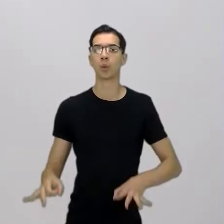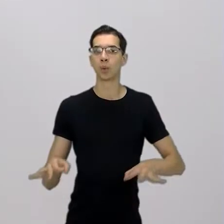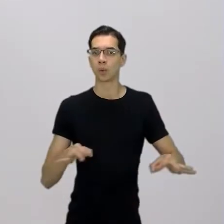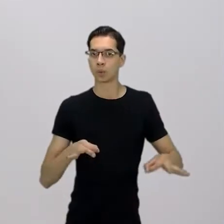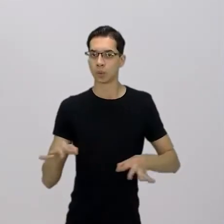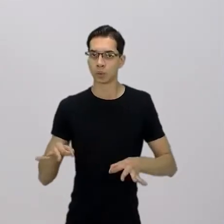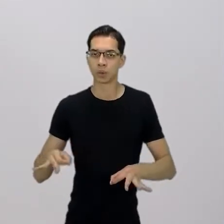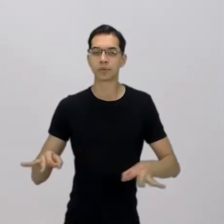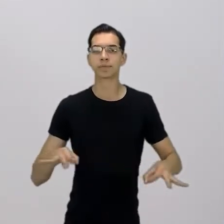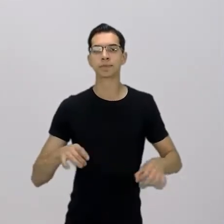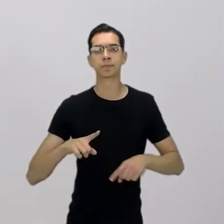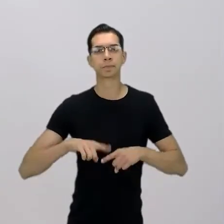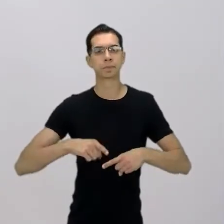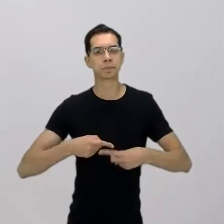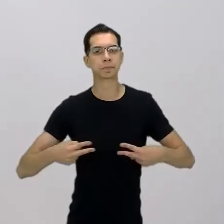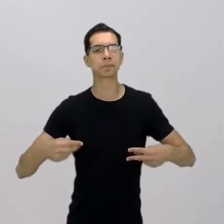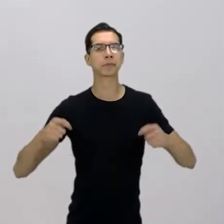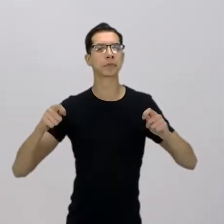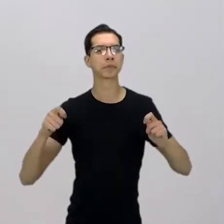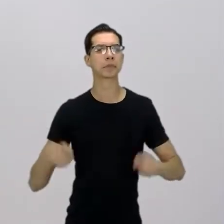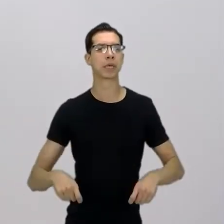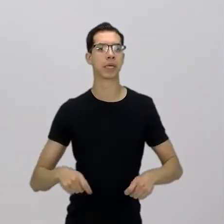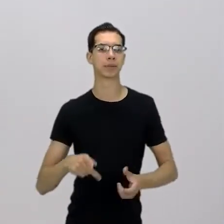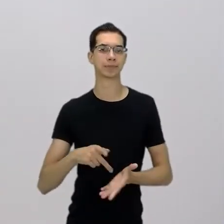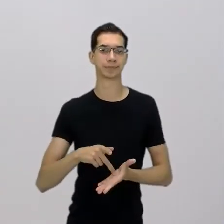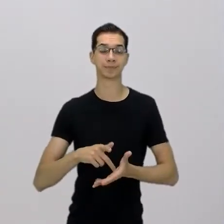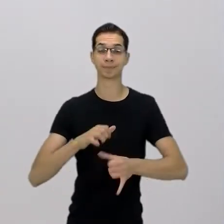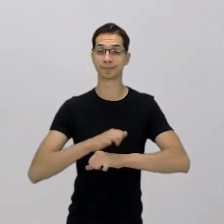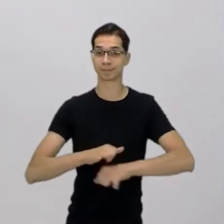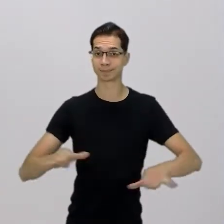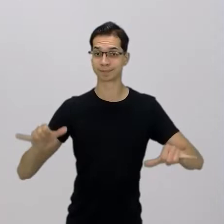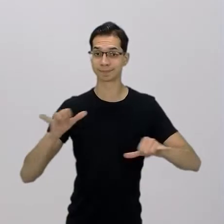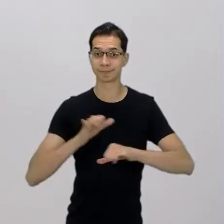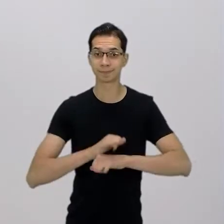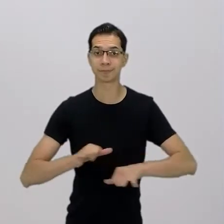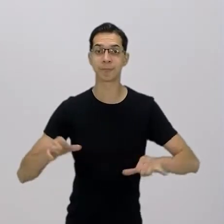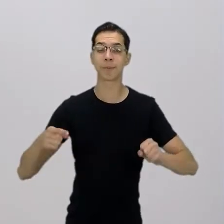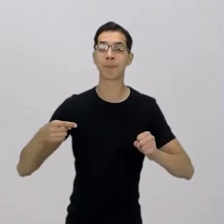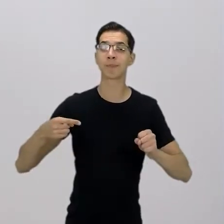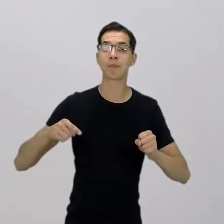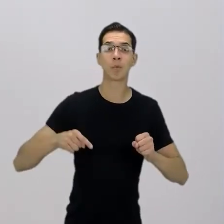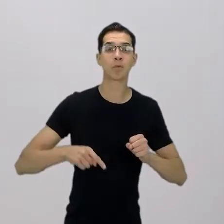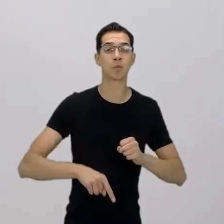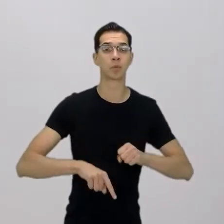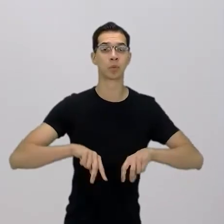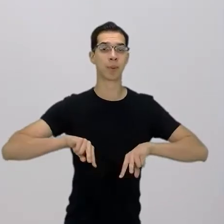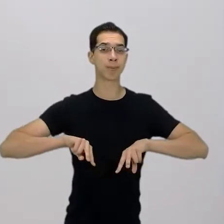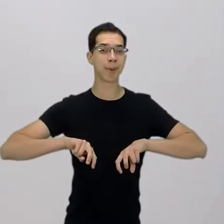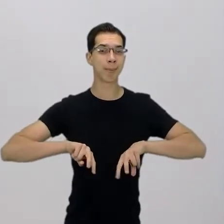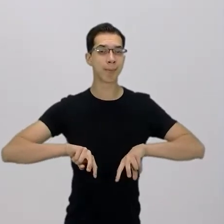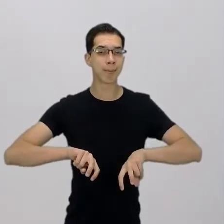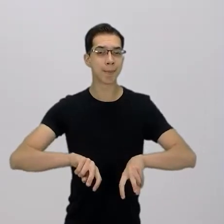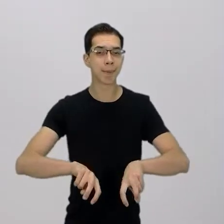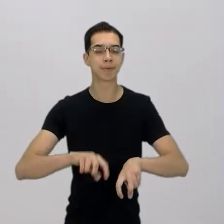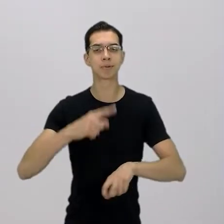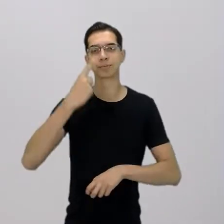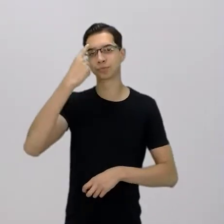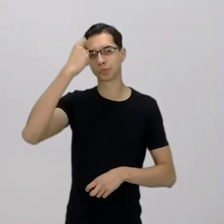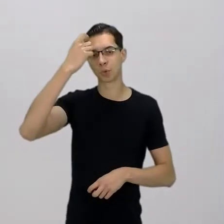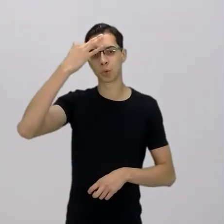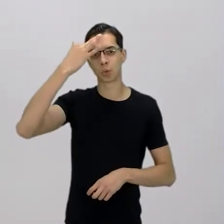material e o devido tratamento, divulgação e aprofundamento das ideias de